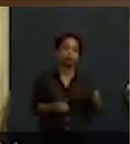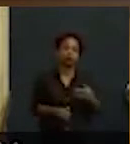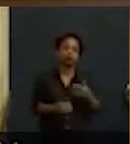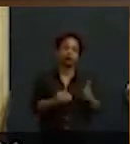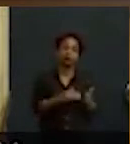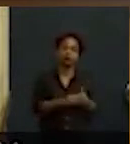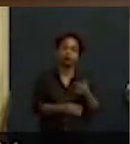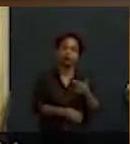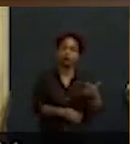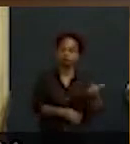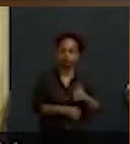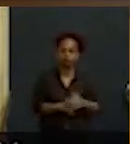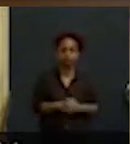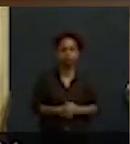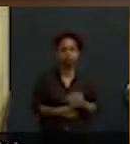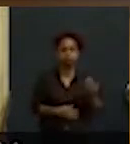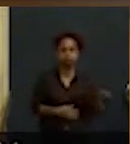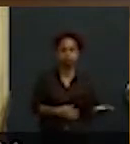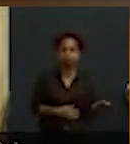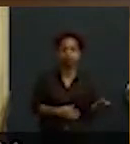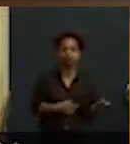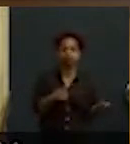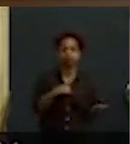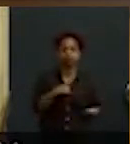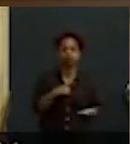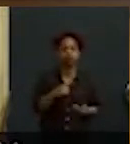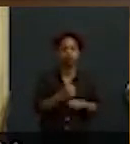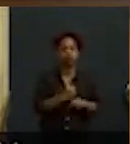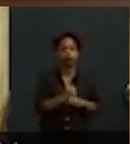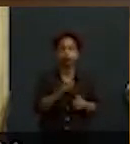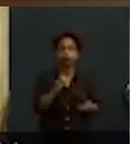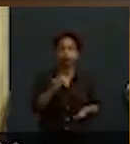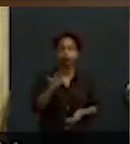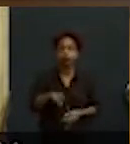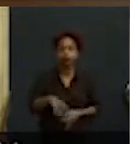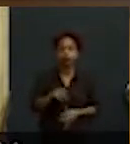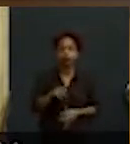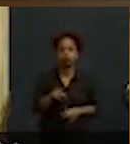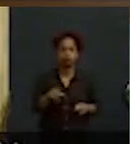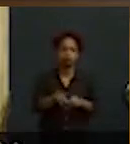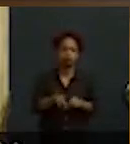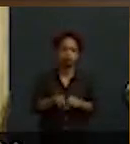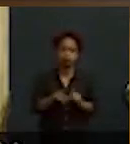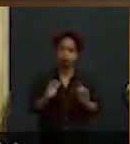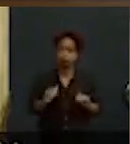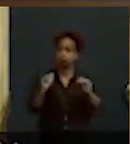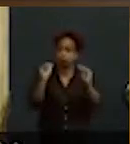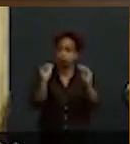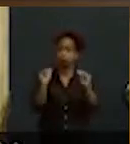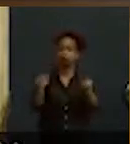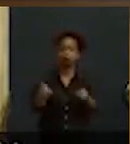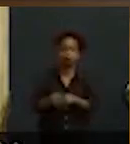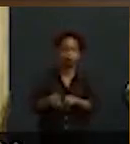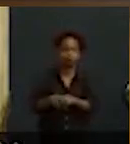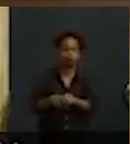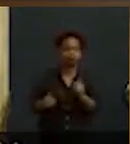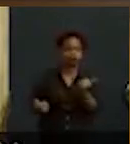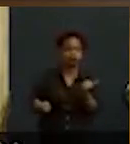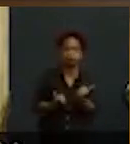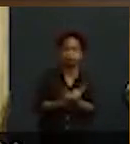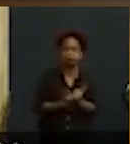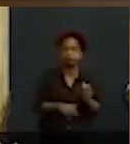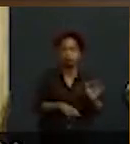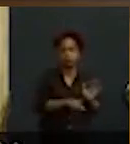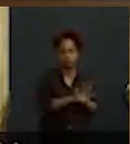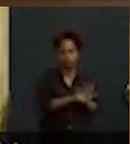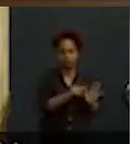2019-2021, sendo, neste último biênio, o decano do Conselho Superior e substituto legal